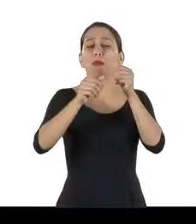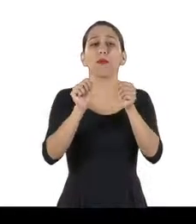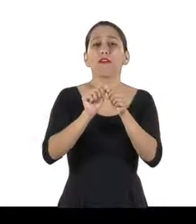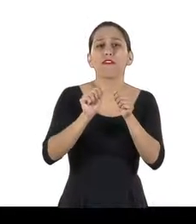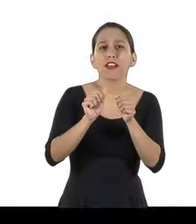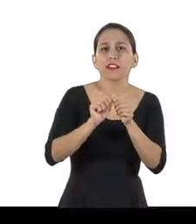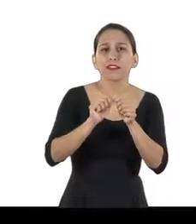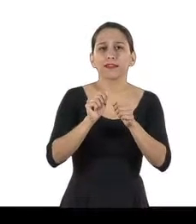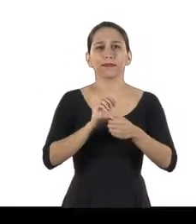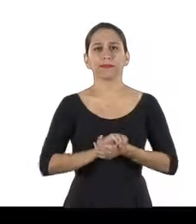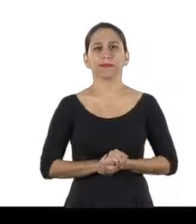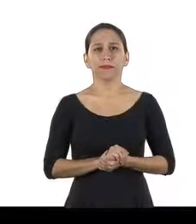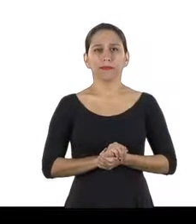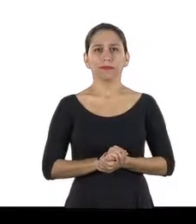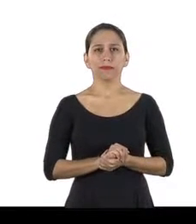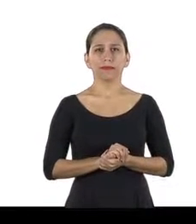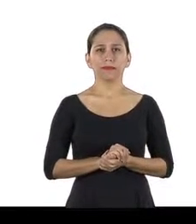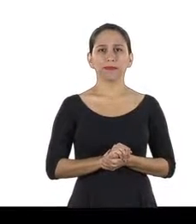Música